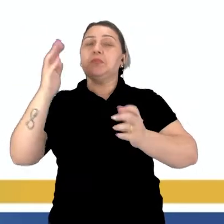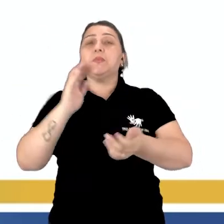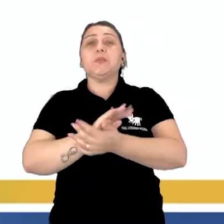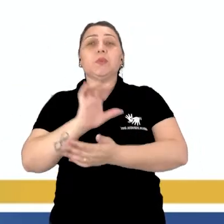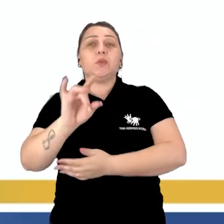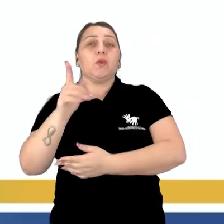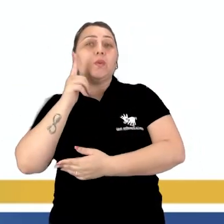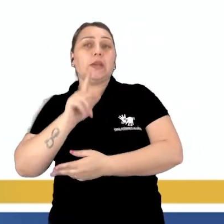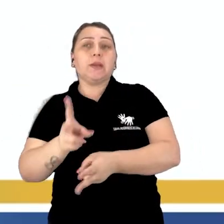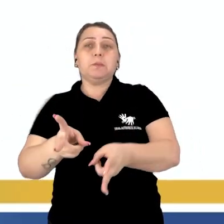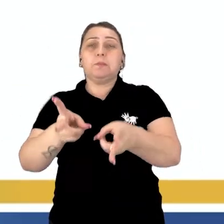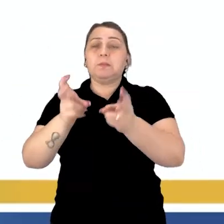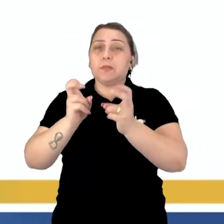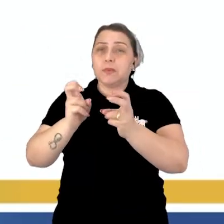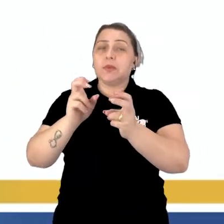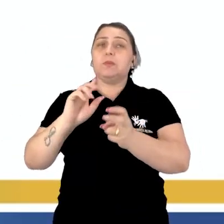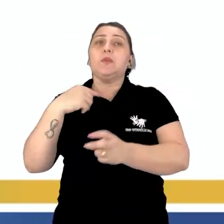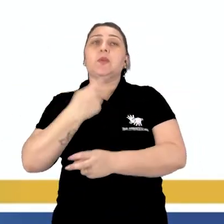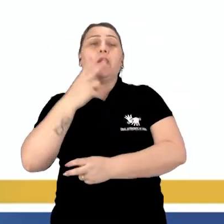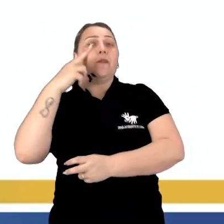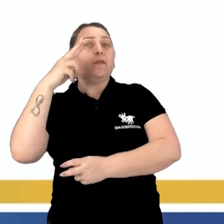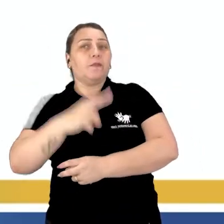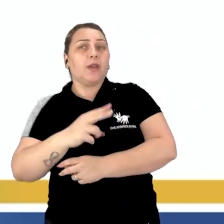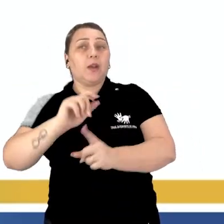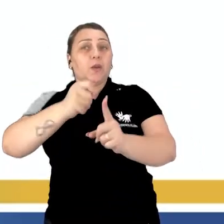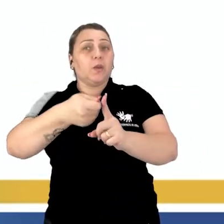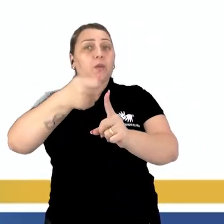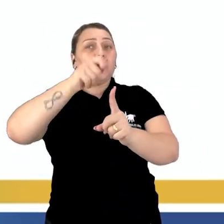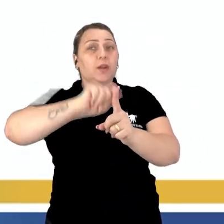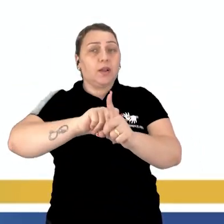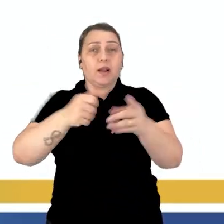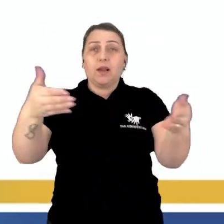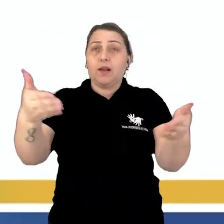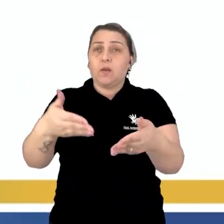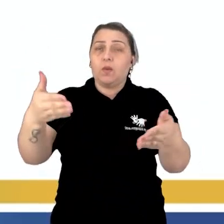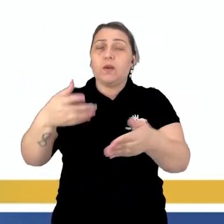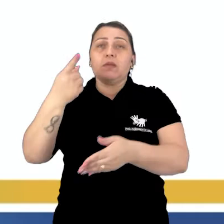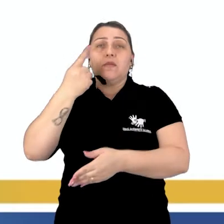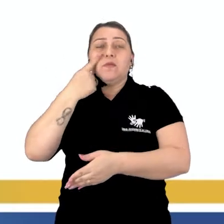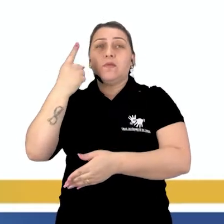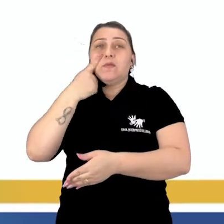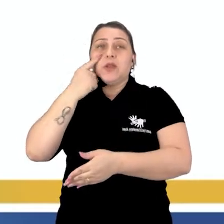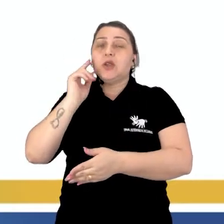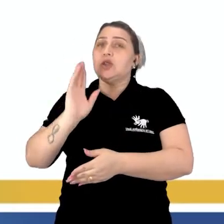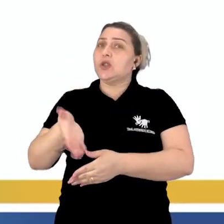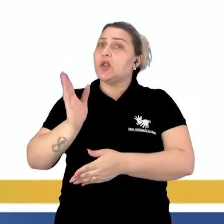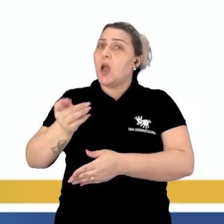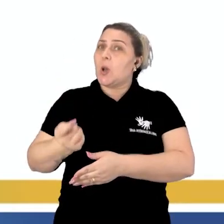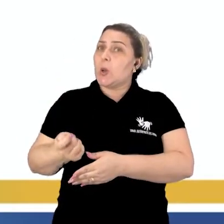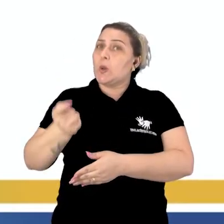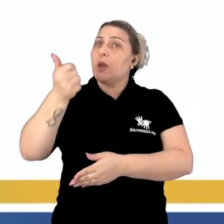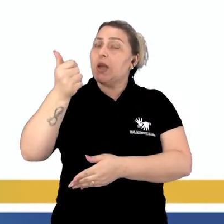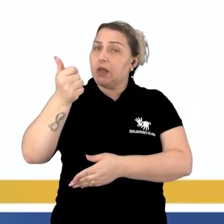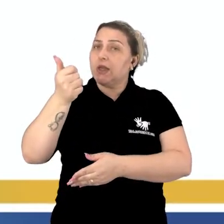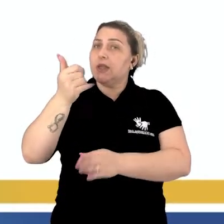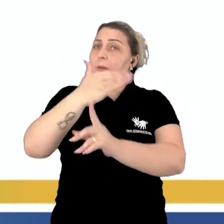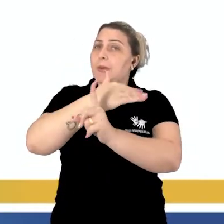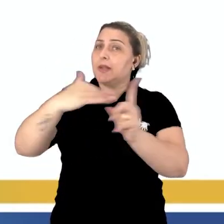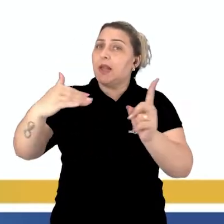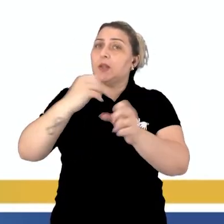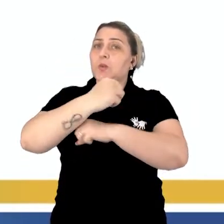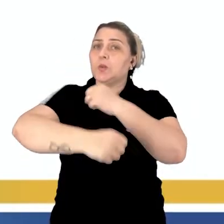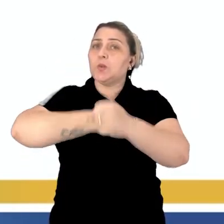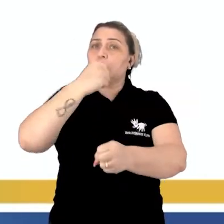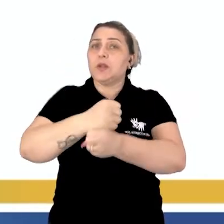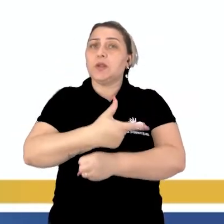A gente só consegue perceber quando a gente olha no calendário. Por exemplo, agora a gente olha, nossa, nós já estamos quase na metade